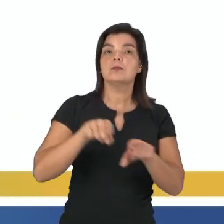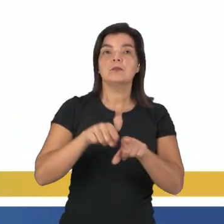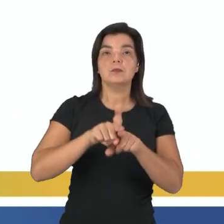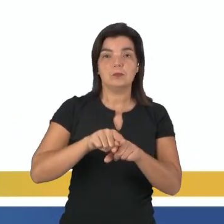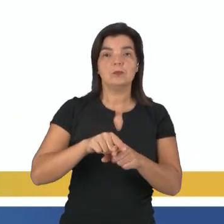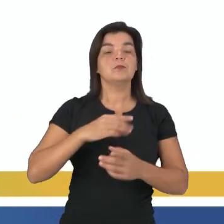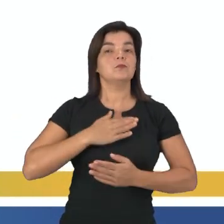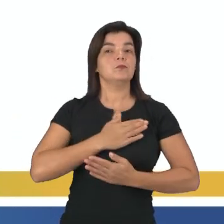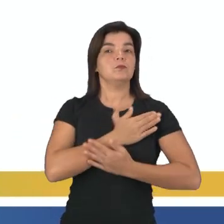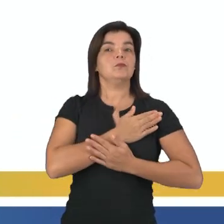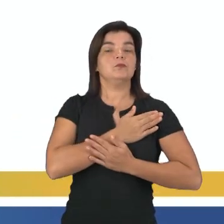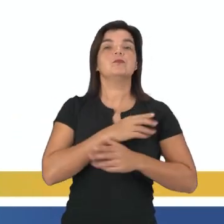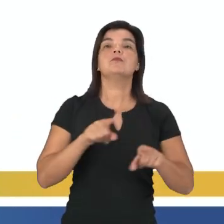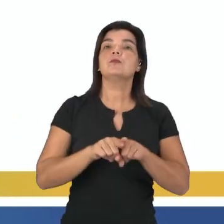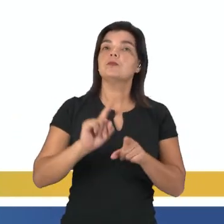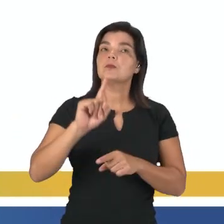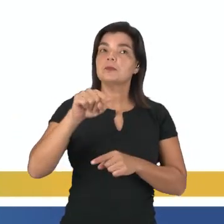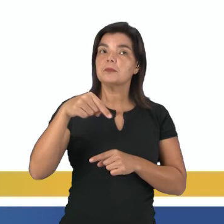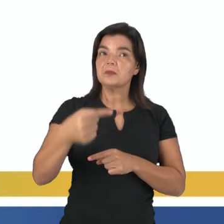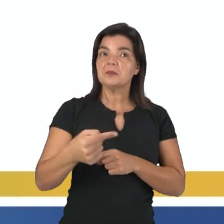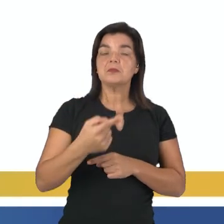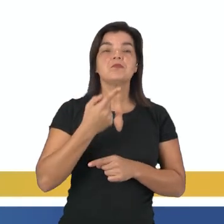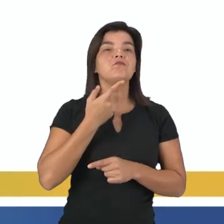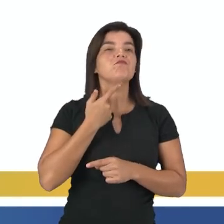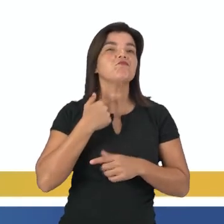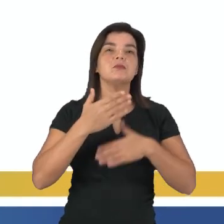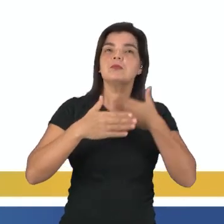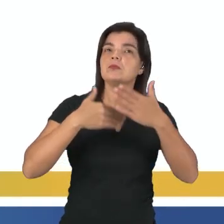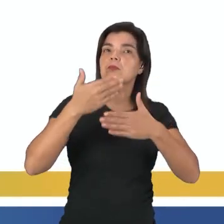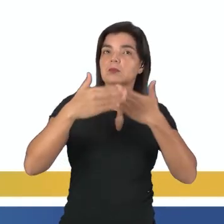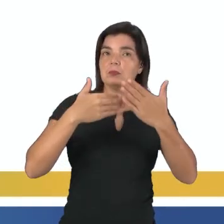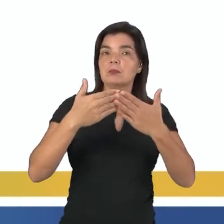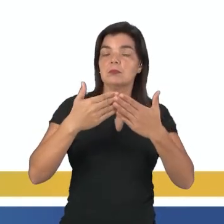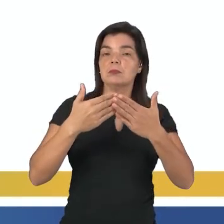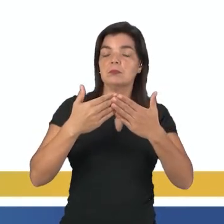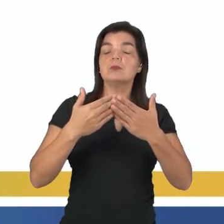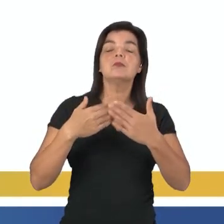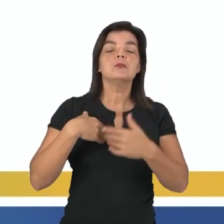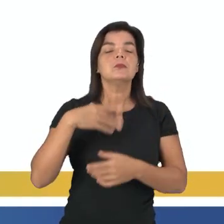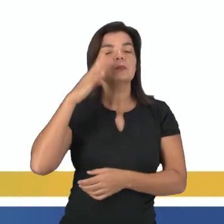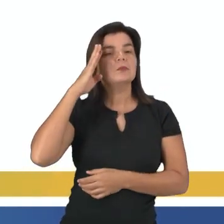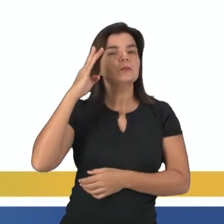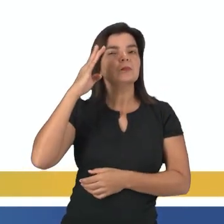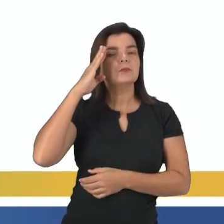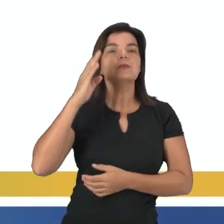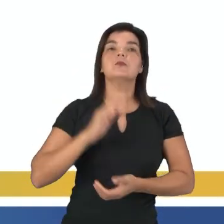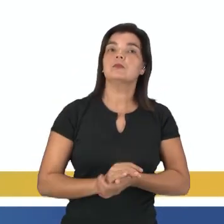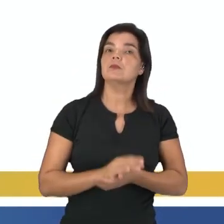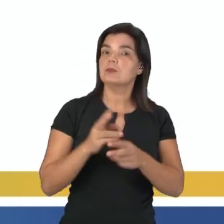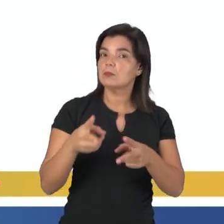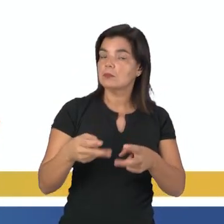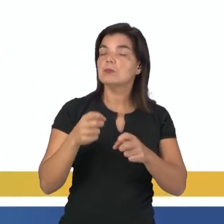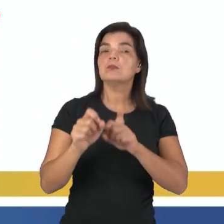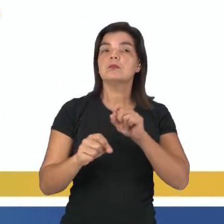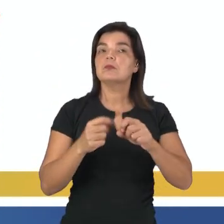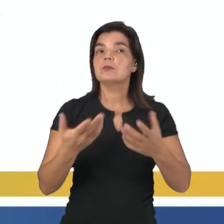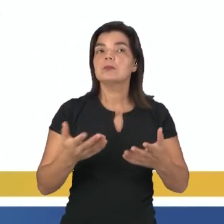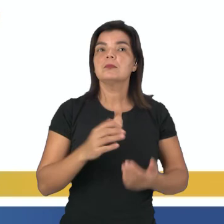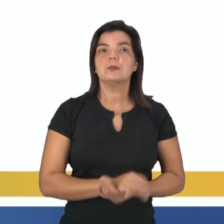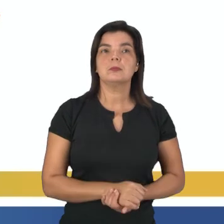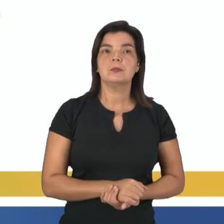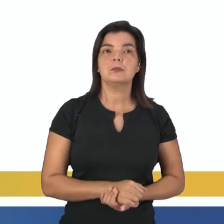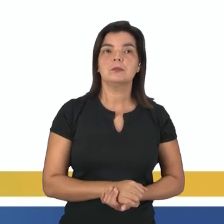ser o Napoleão, e desde então a minha ambição não deixou de crescer como o meu deleite de grandeza. Então você percebe que o que ali,